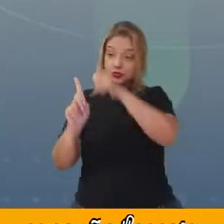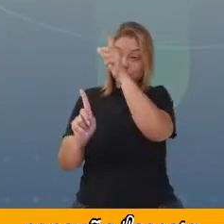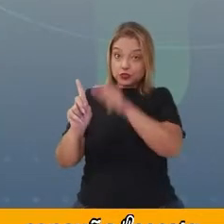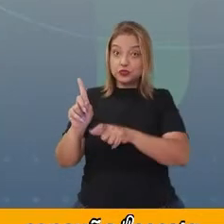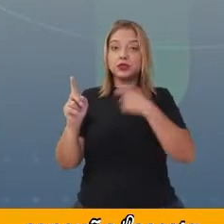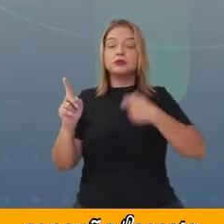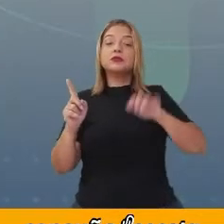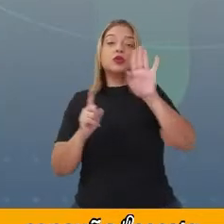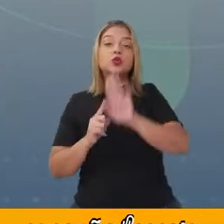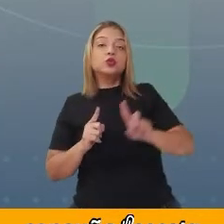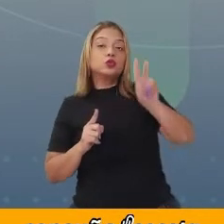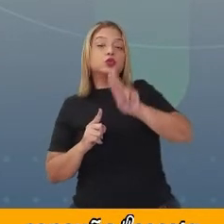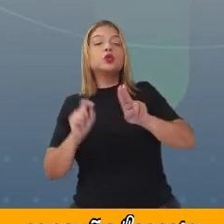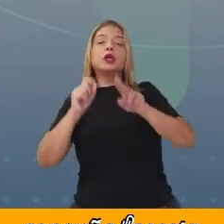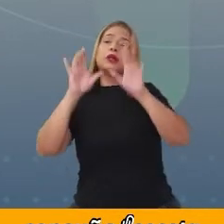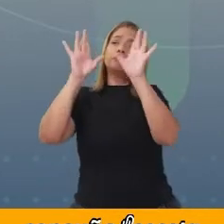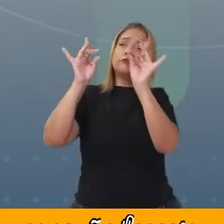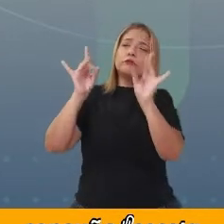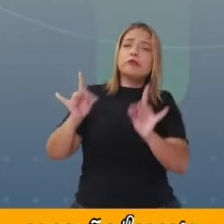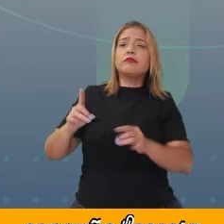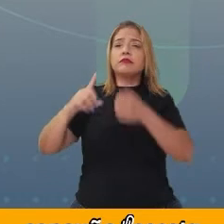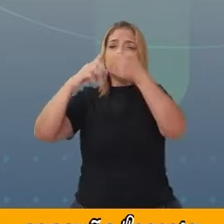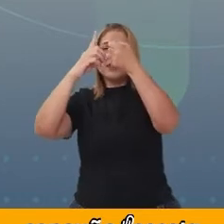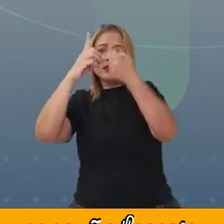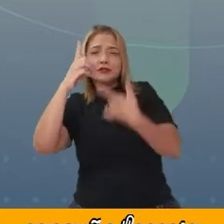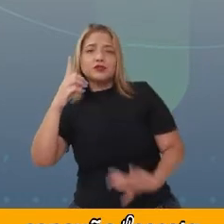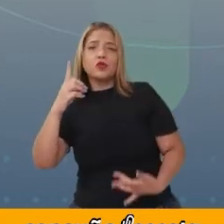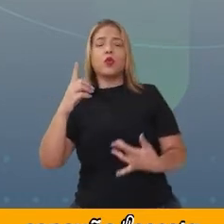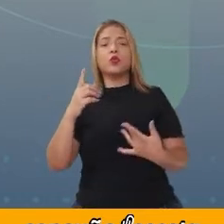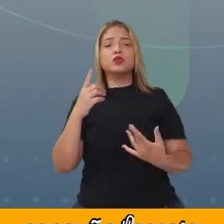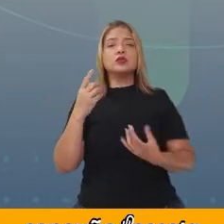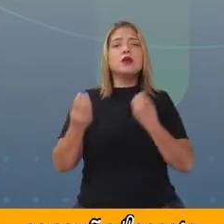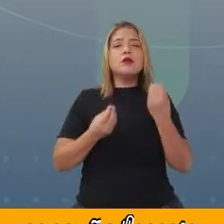utilizadas descrições, adjetivações,